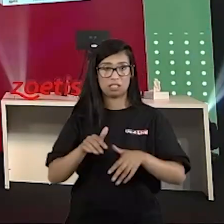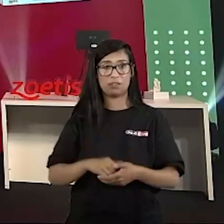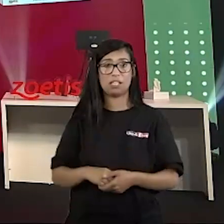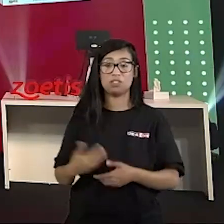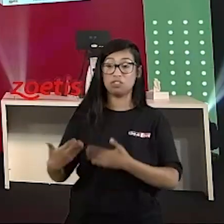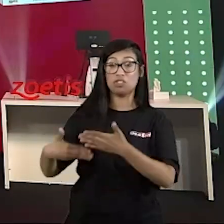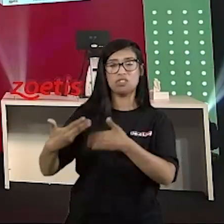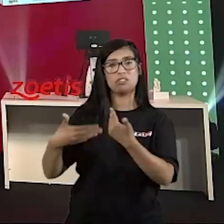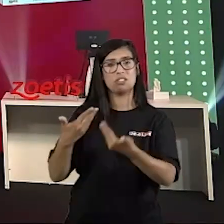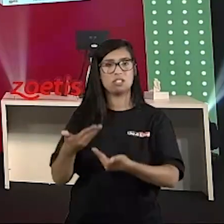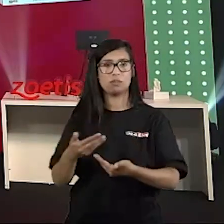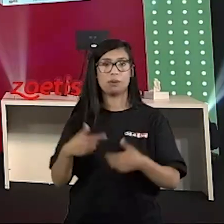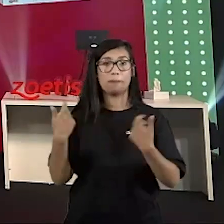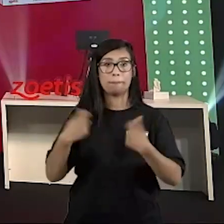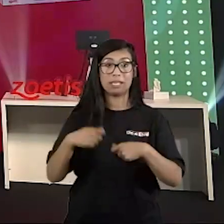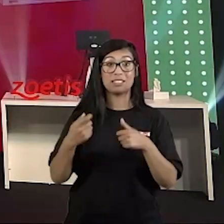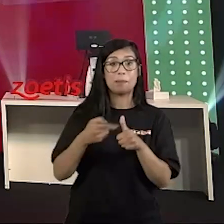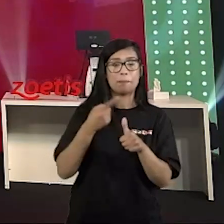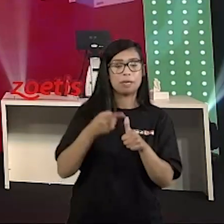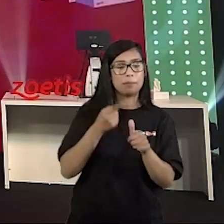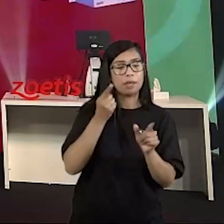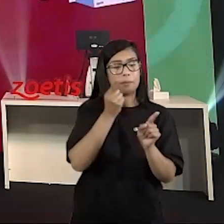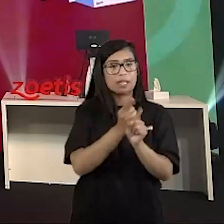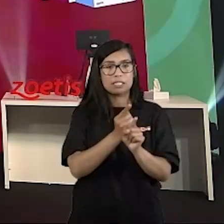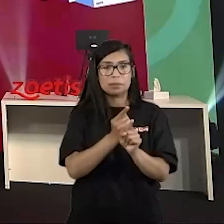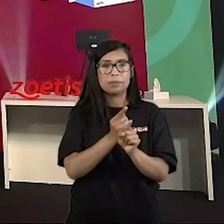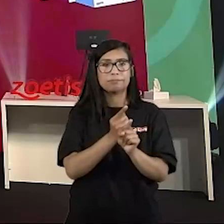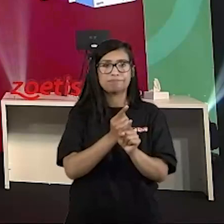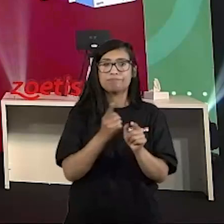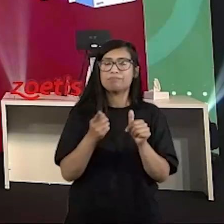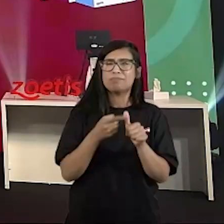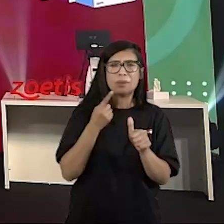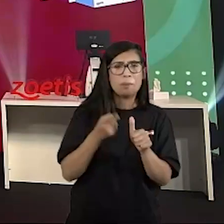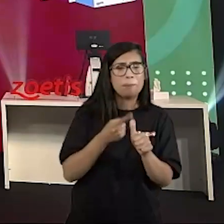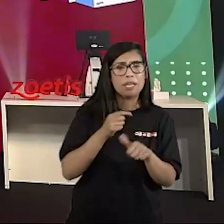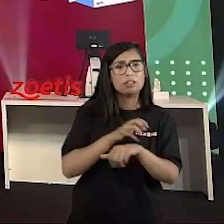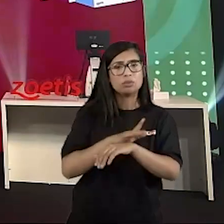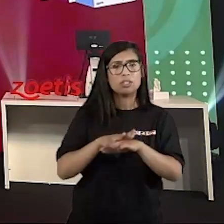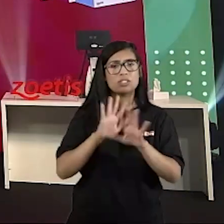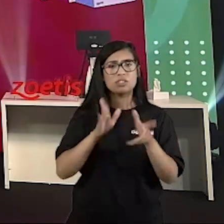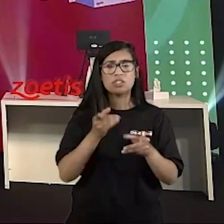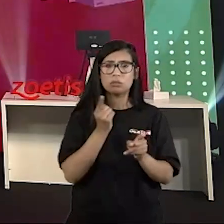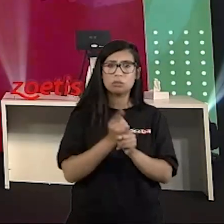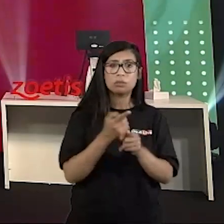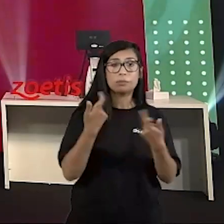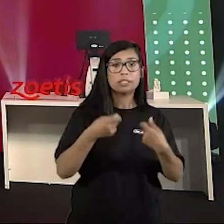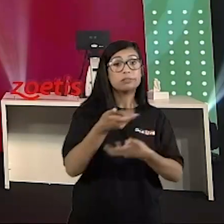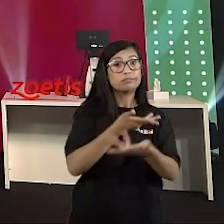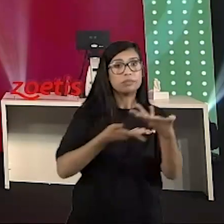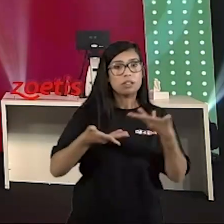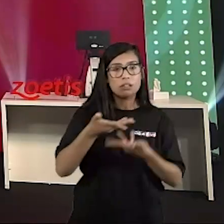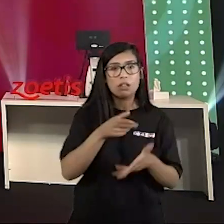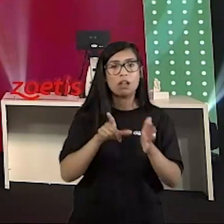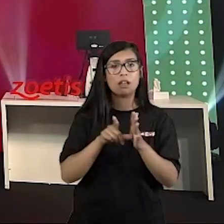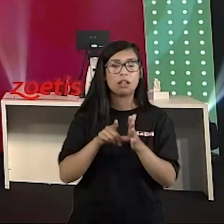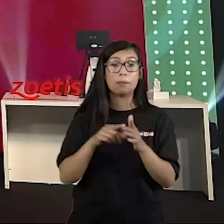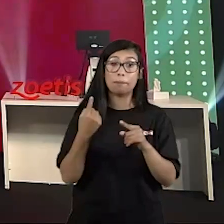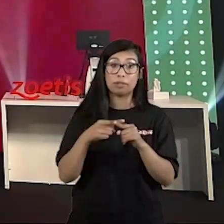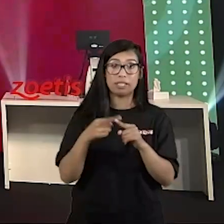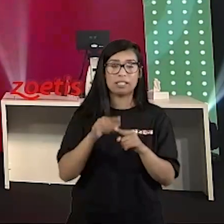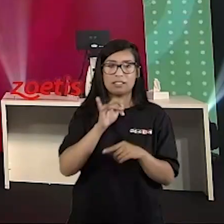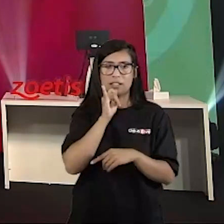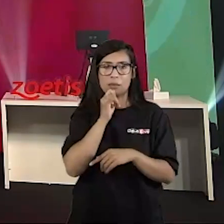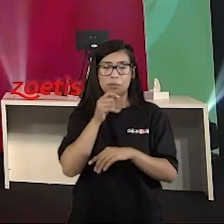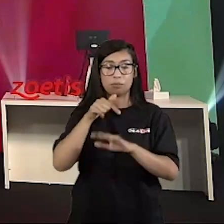doença primária é fundamental para o melhor ajuste do paciente. Senão, nós vamos ficar batendo cabeça com o uso de